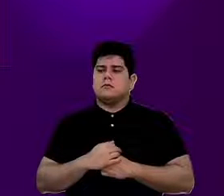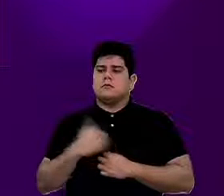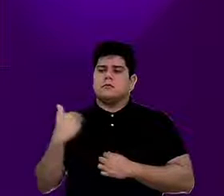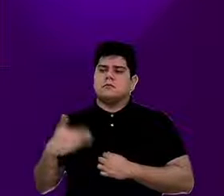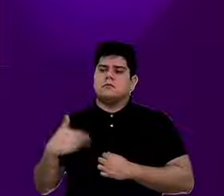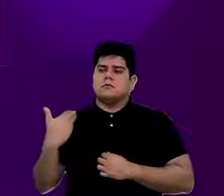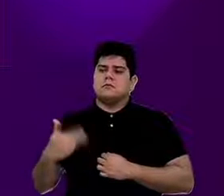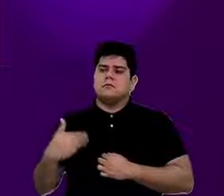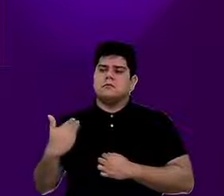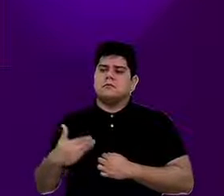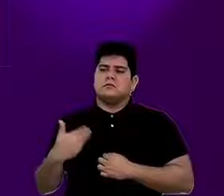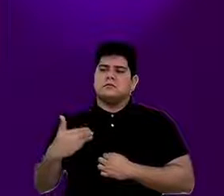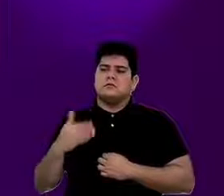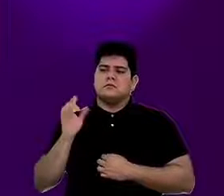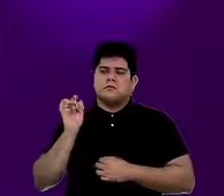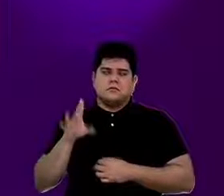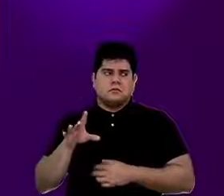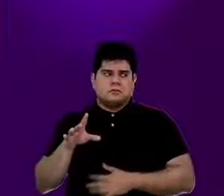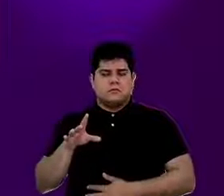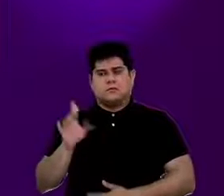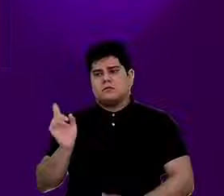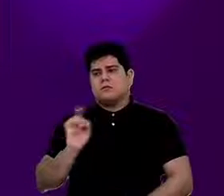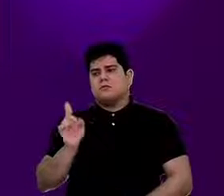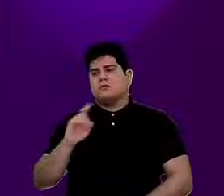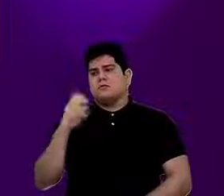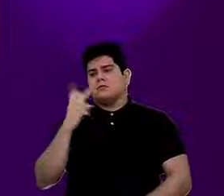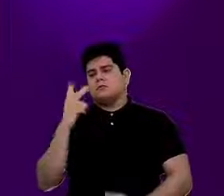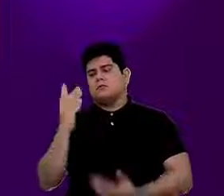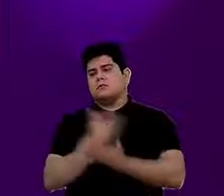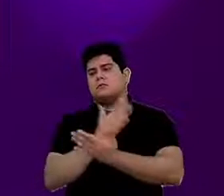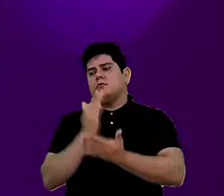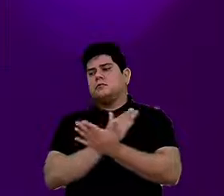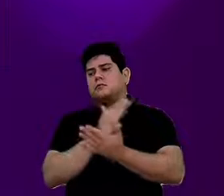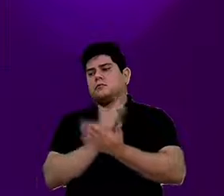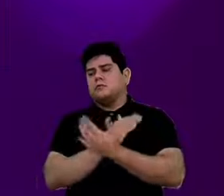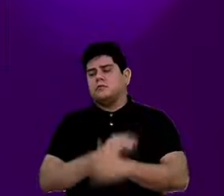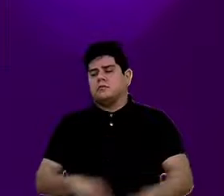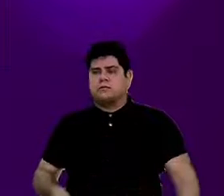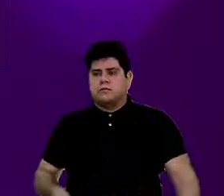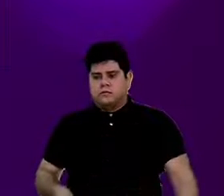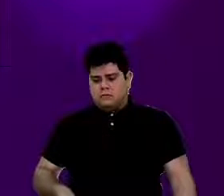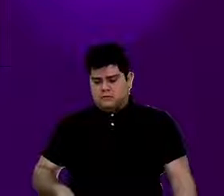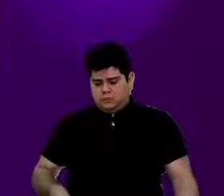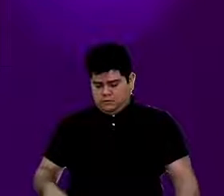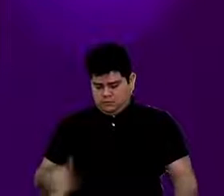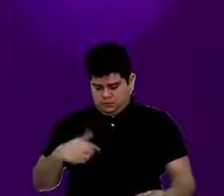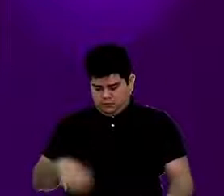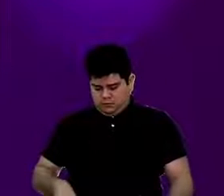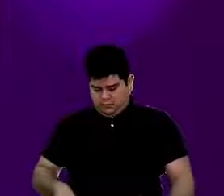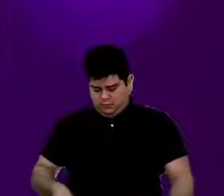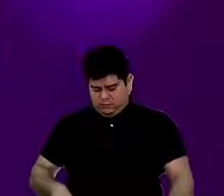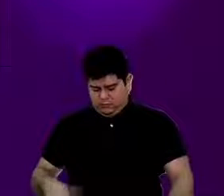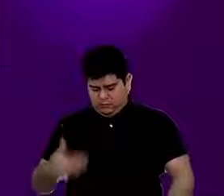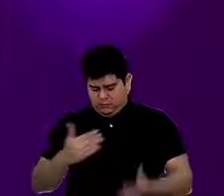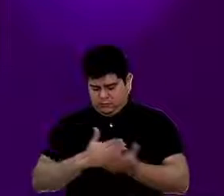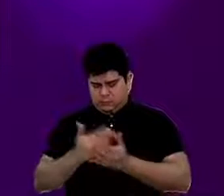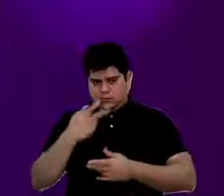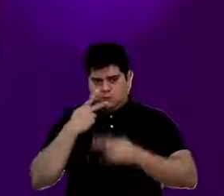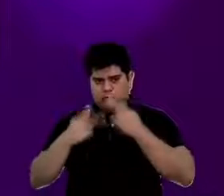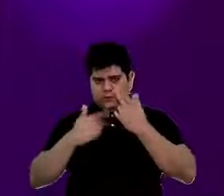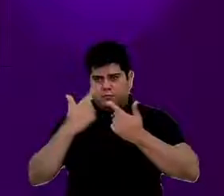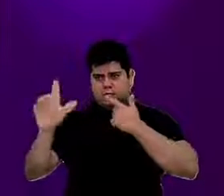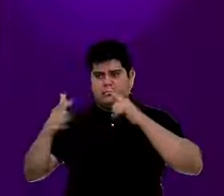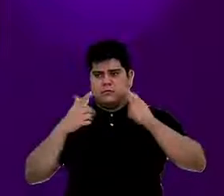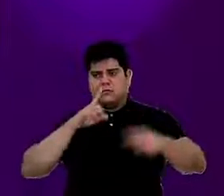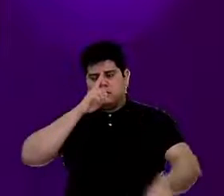que isso não era o suficiente. No meu segundo livro, Em Suas Mãos, eu comecei a falar de outros fatores de